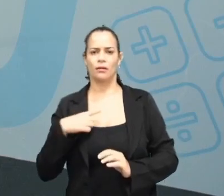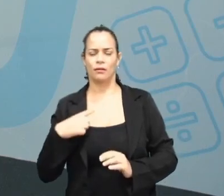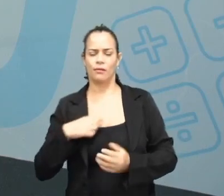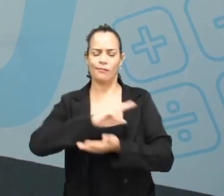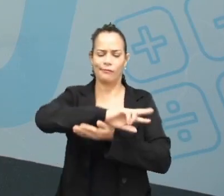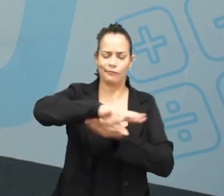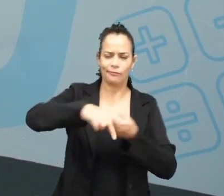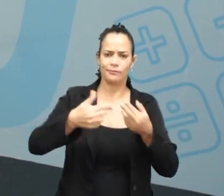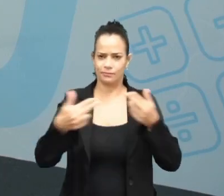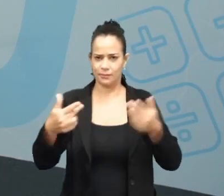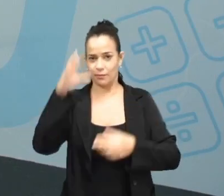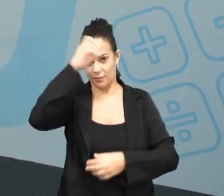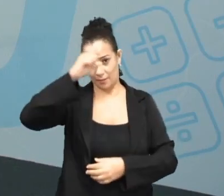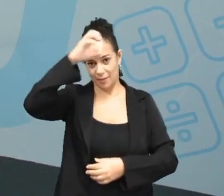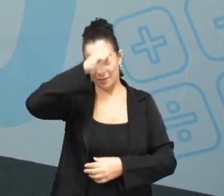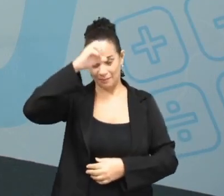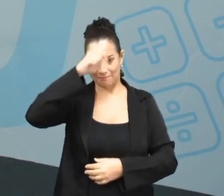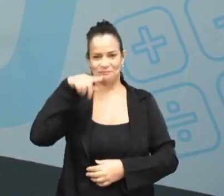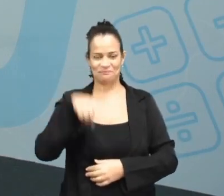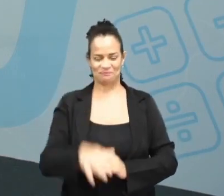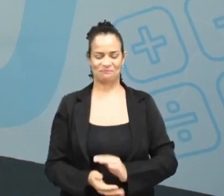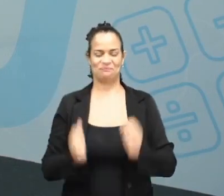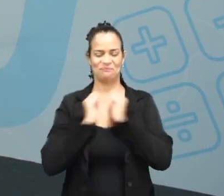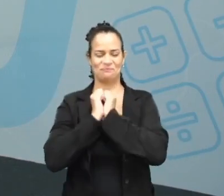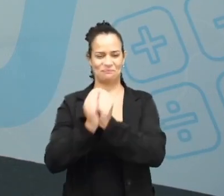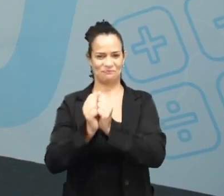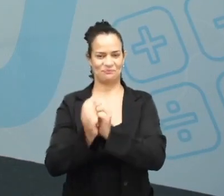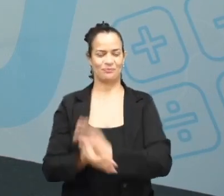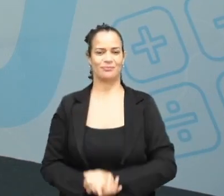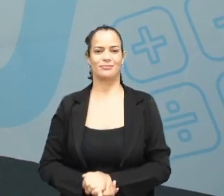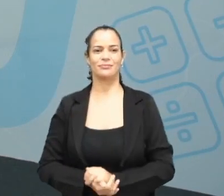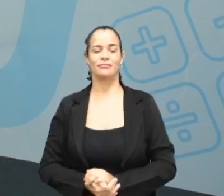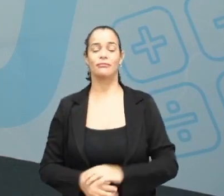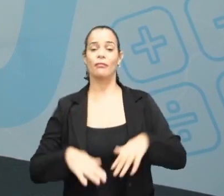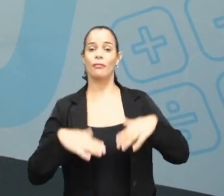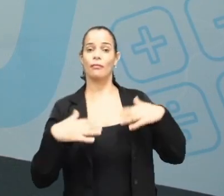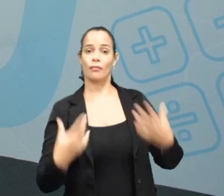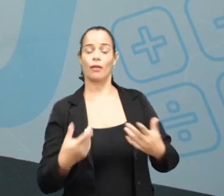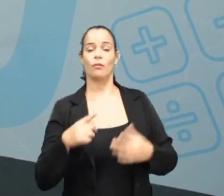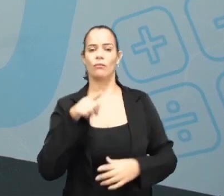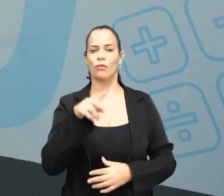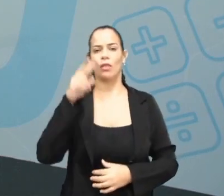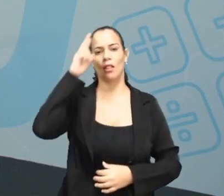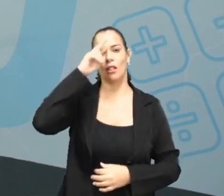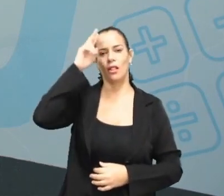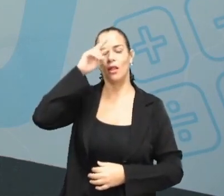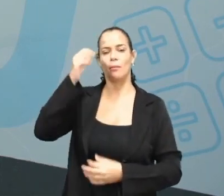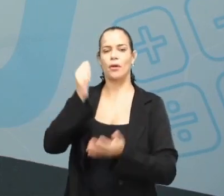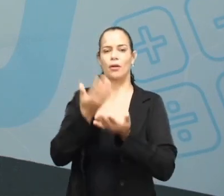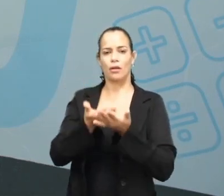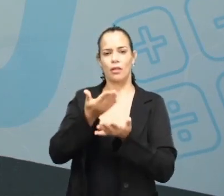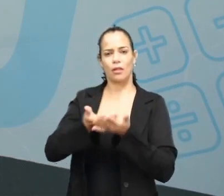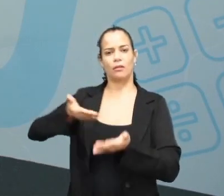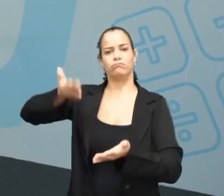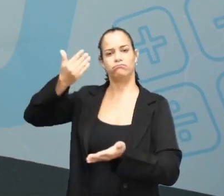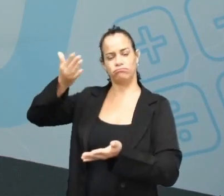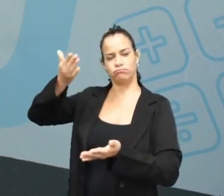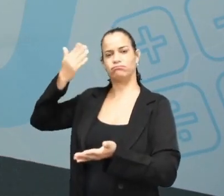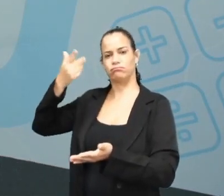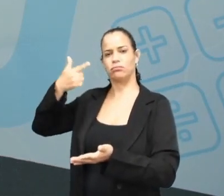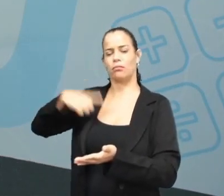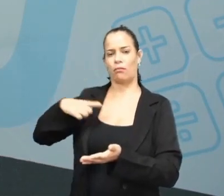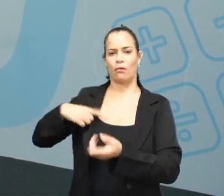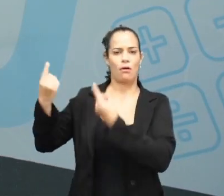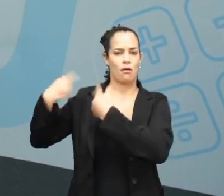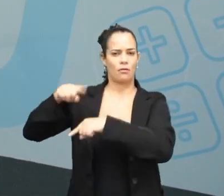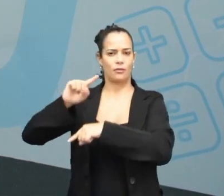coisa para aprender, então fica aí comigo. Pessoal, vocês lembram que na aula passada eu lancei um desafio para